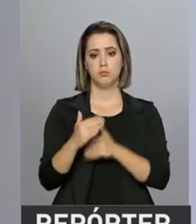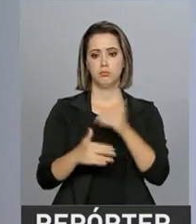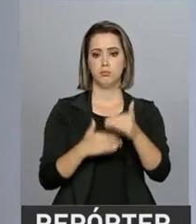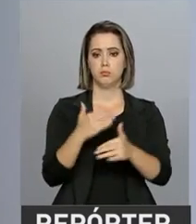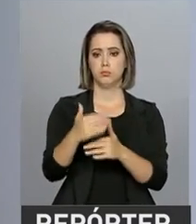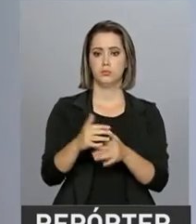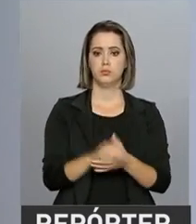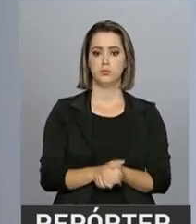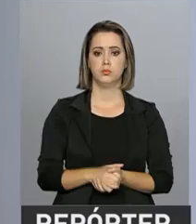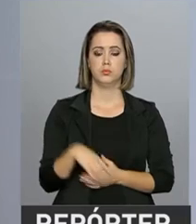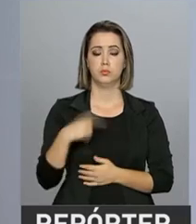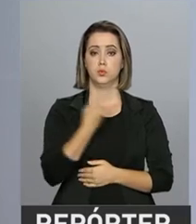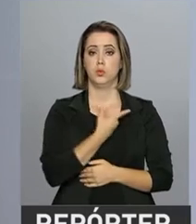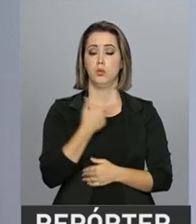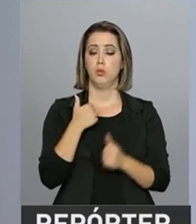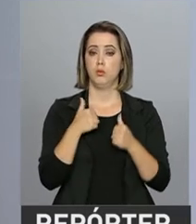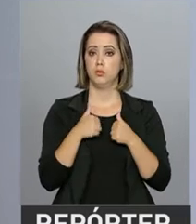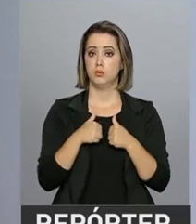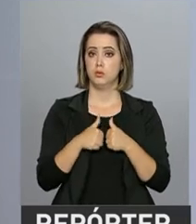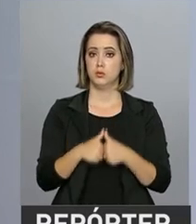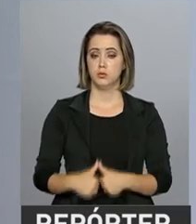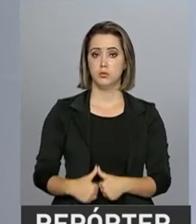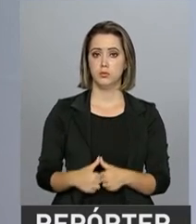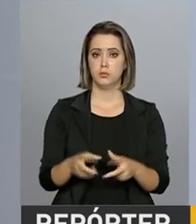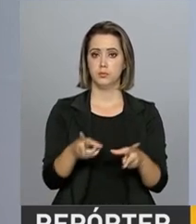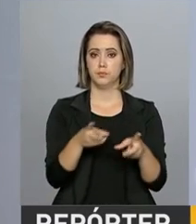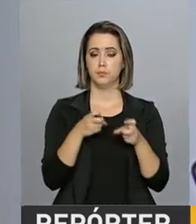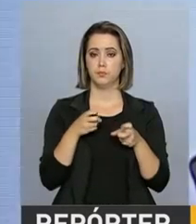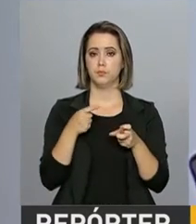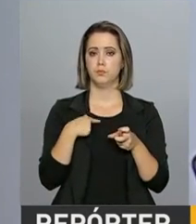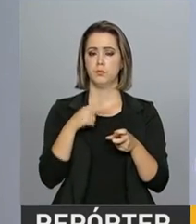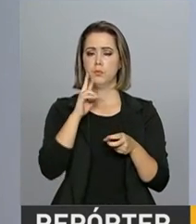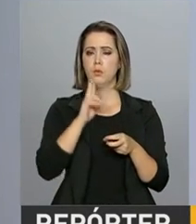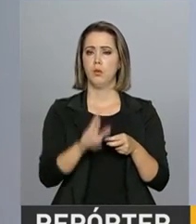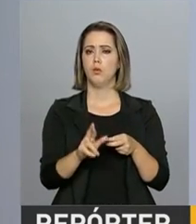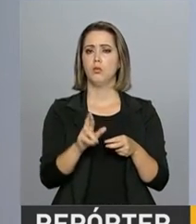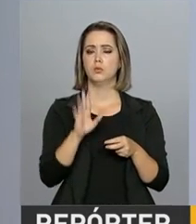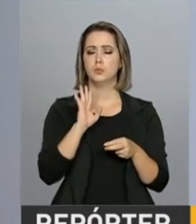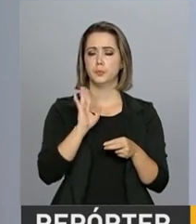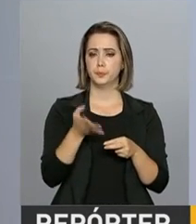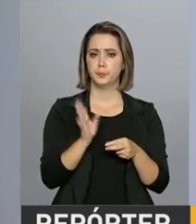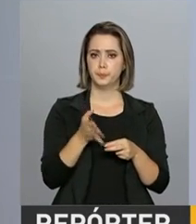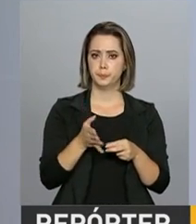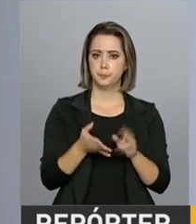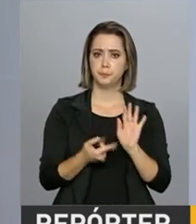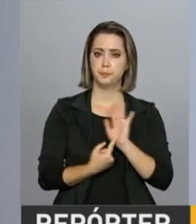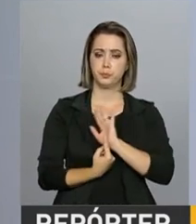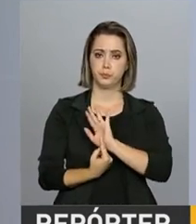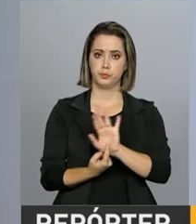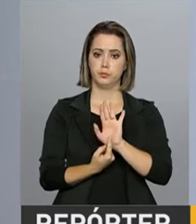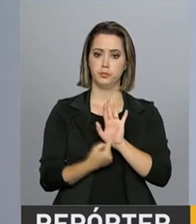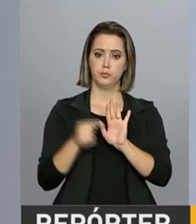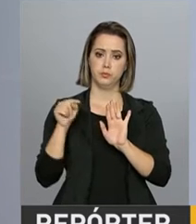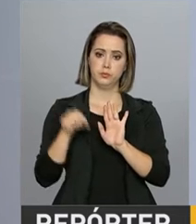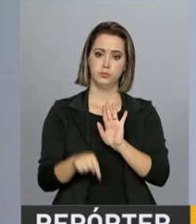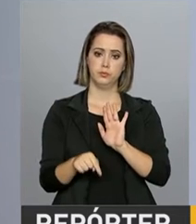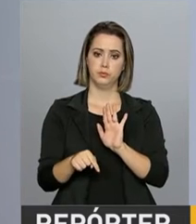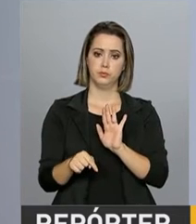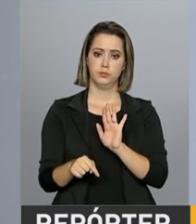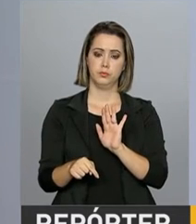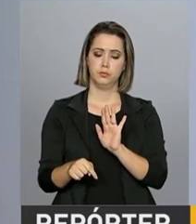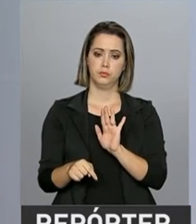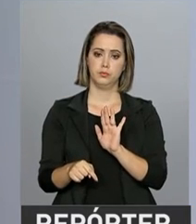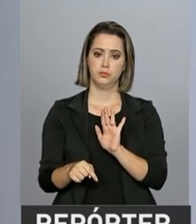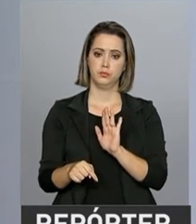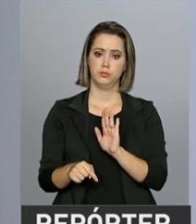frente. Nós estamos obtendo resultados, como foram demonstrados aqui,